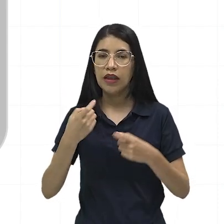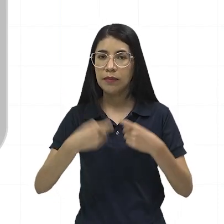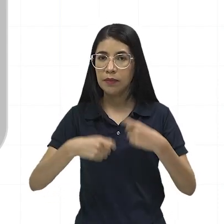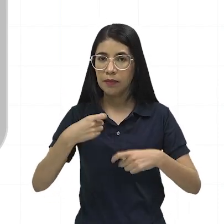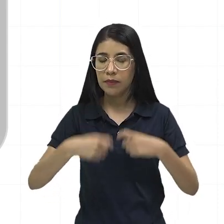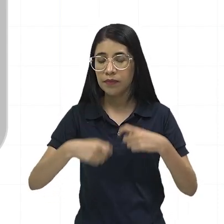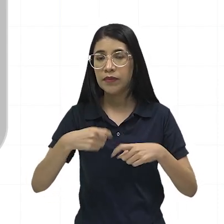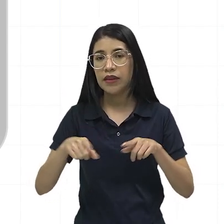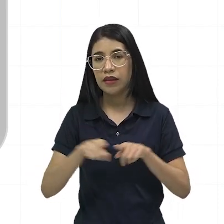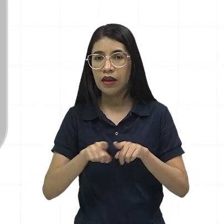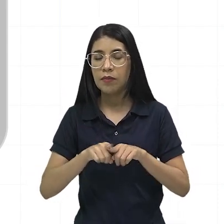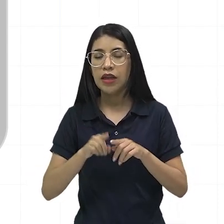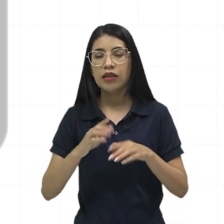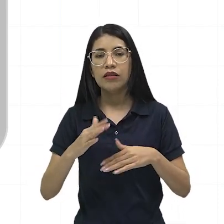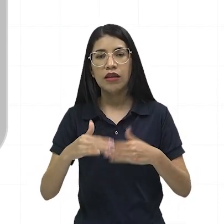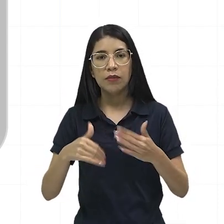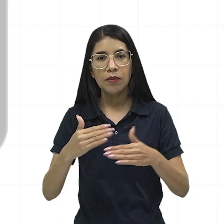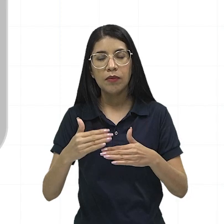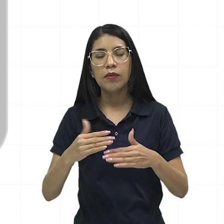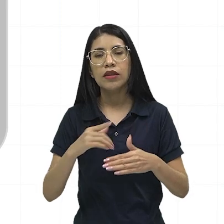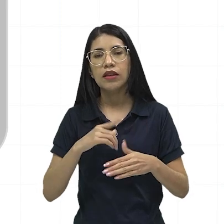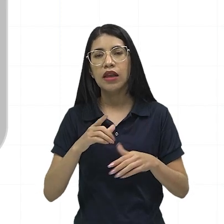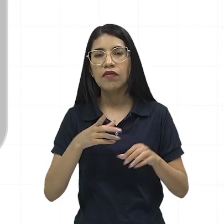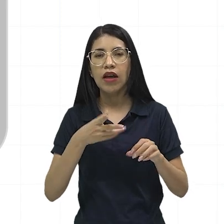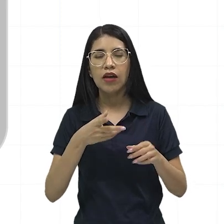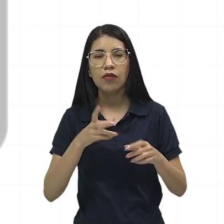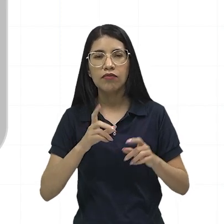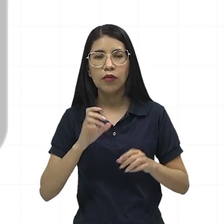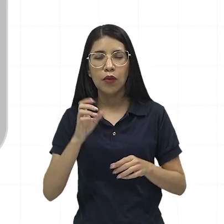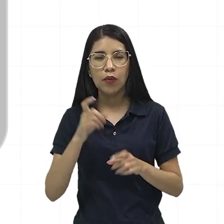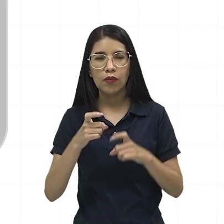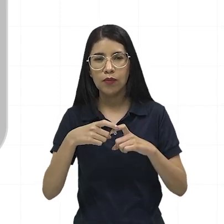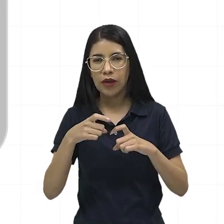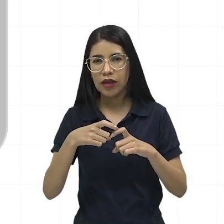um exame que o médico vai analisar essa região, ver se não tem